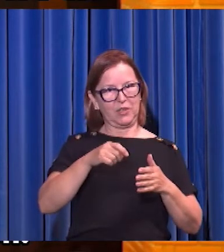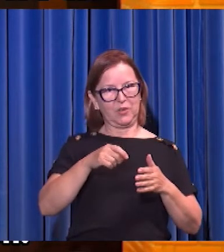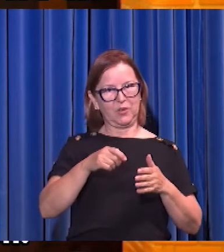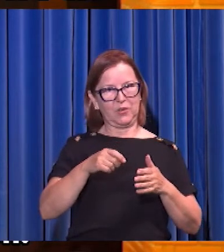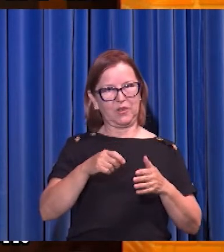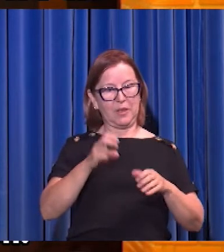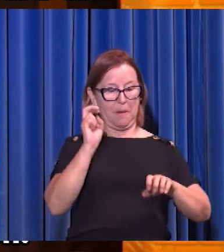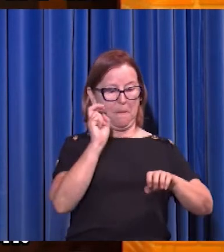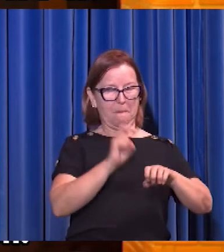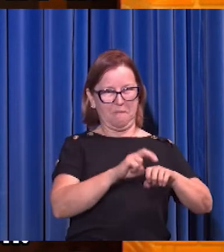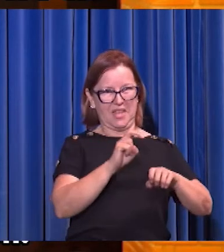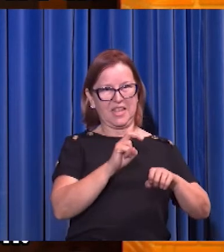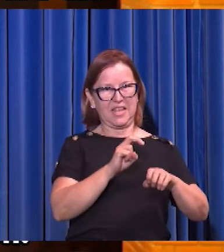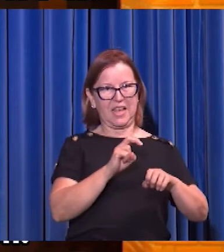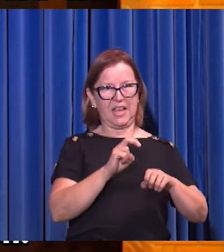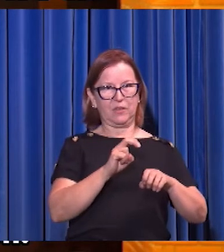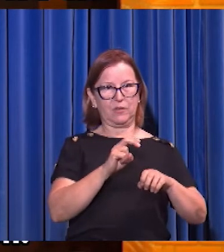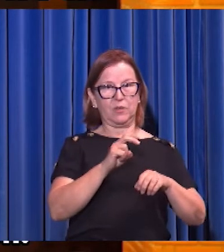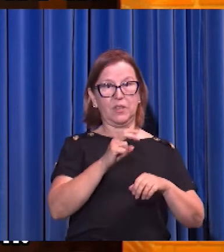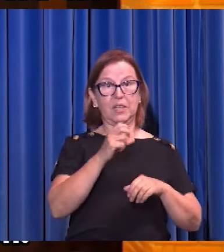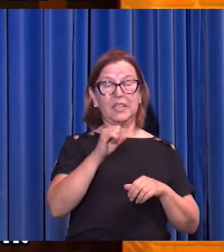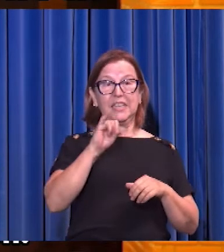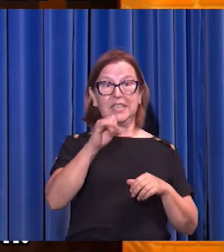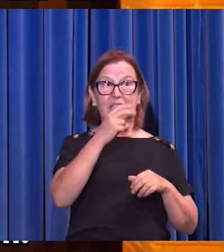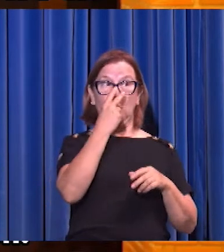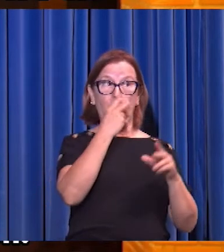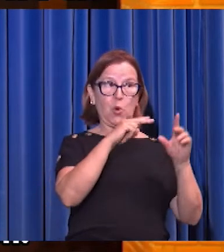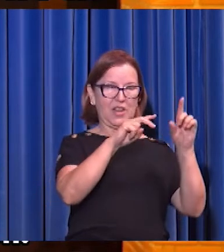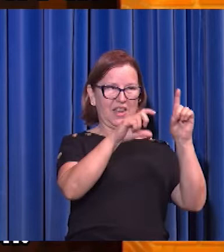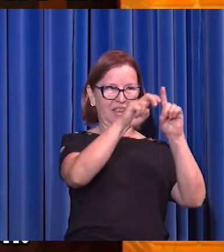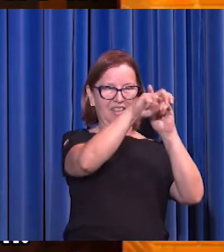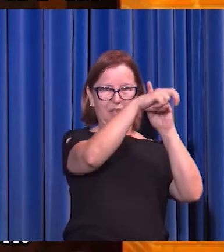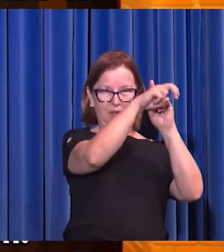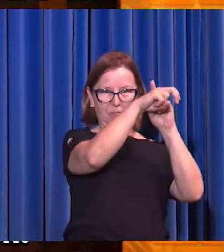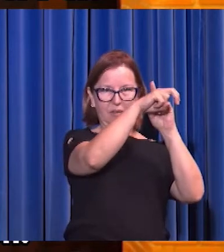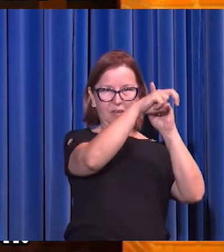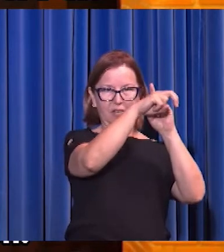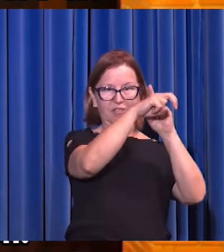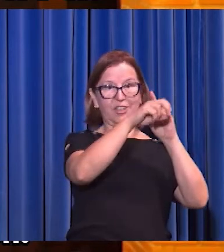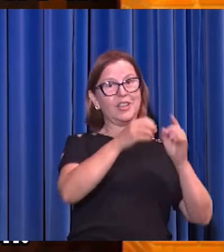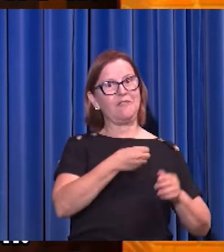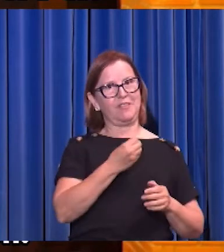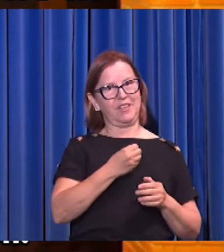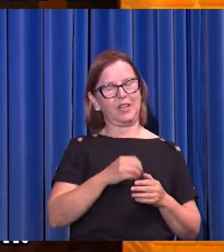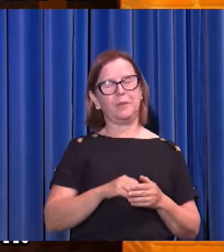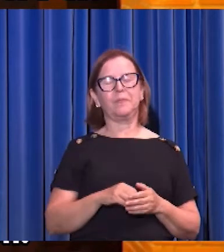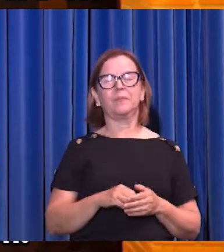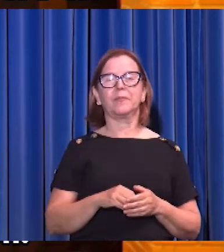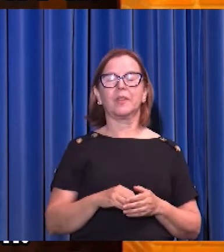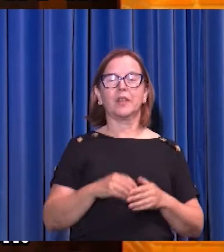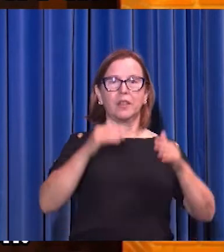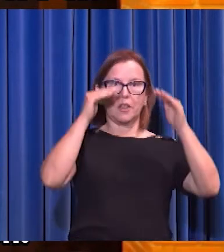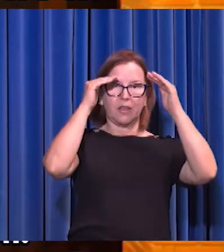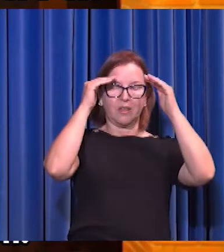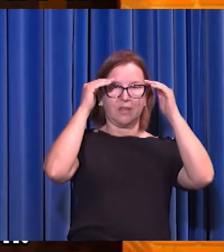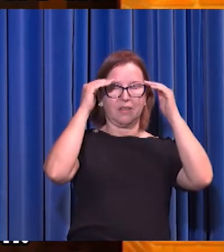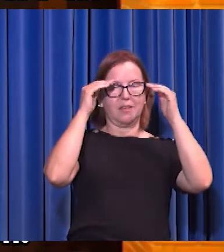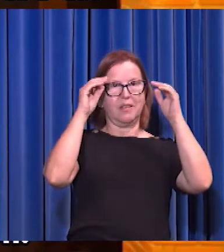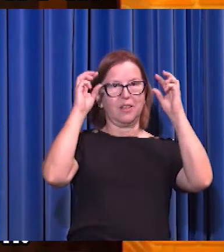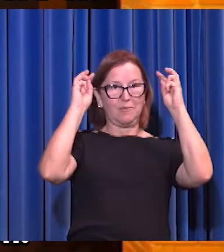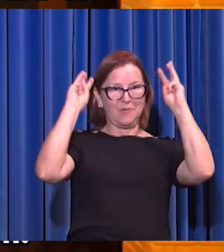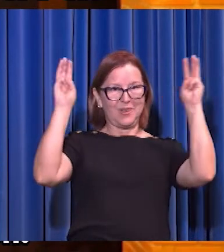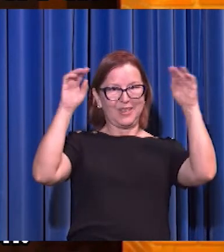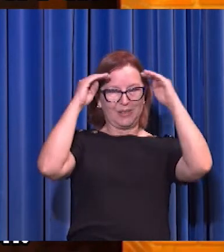Fez Moisés uma serpente de bronze e a pôs sobre uma haste. Sendo alguém mordido por alguma